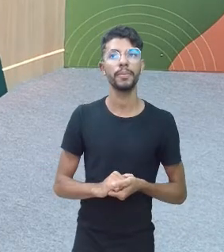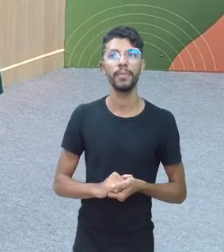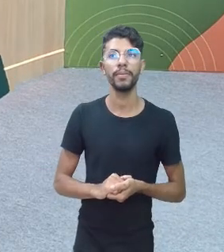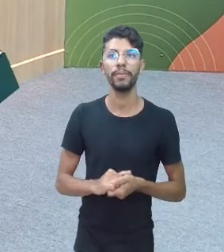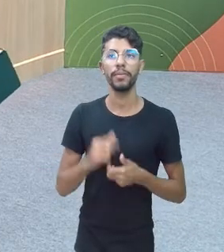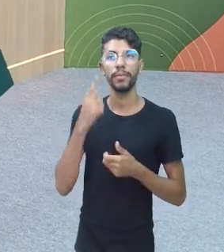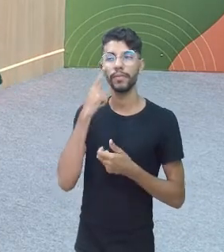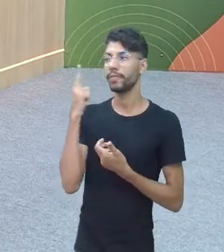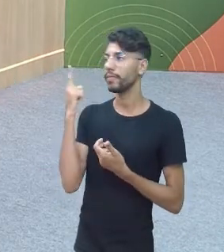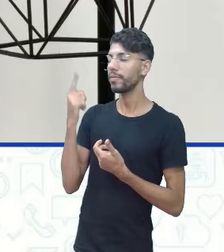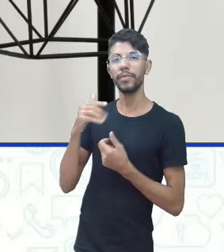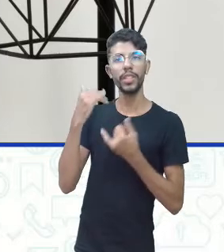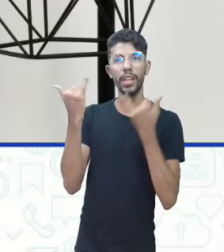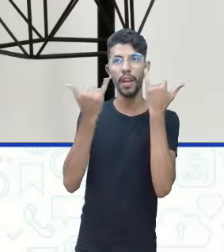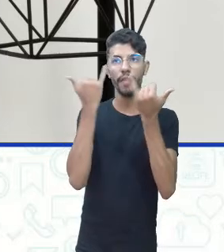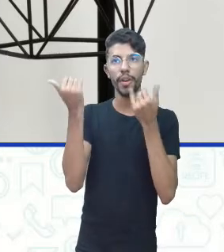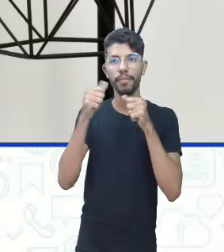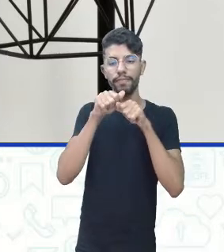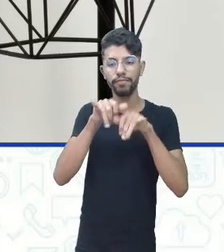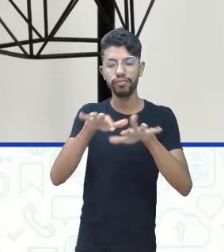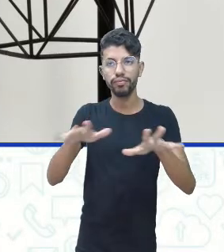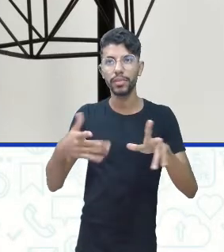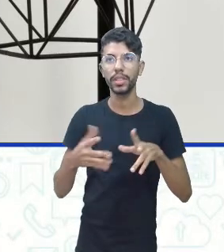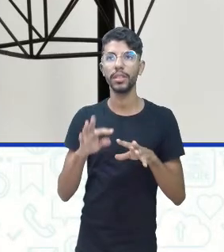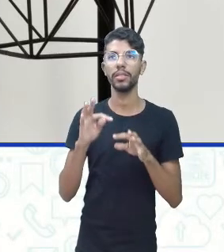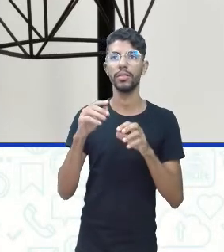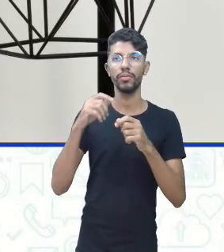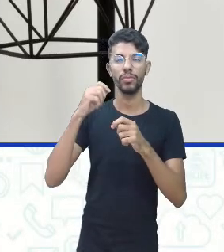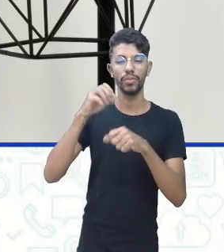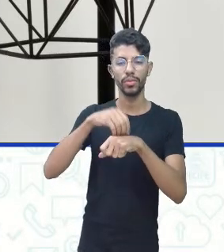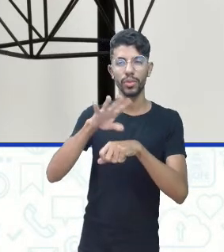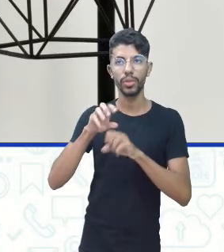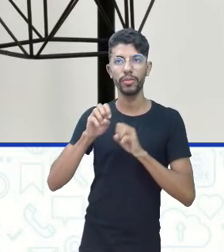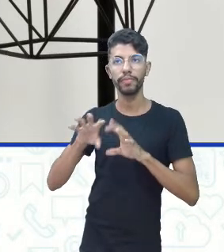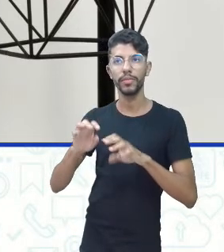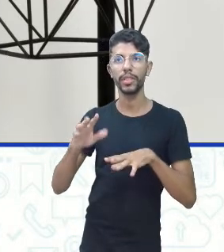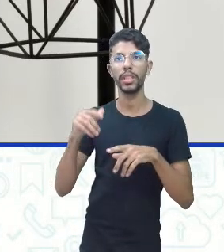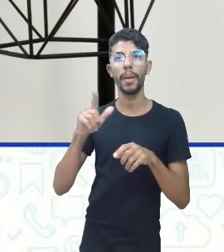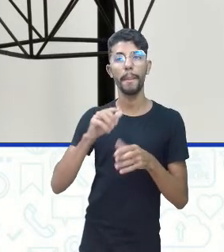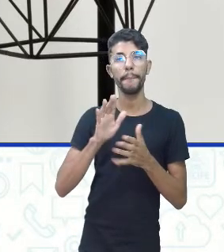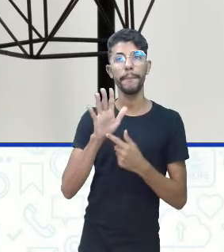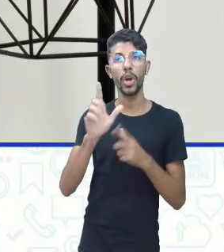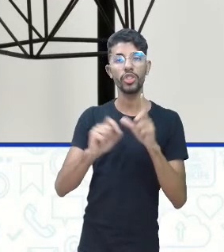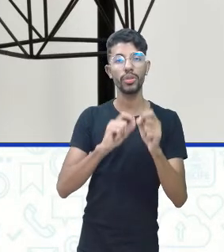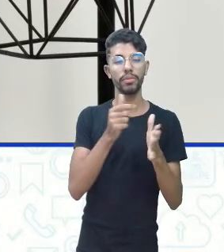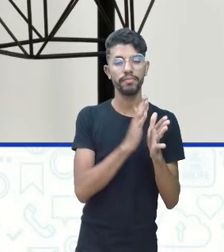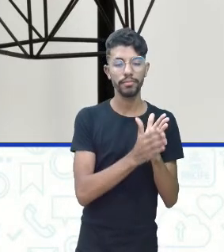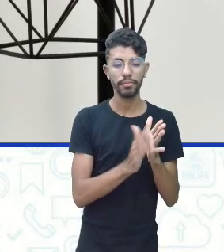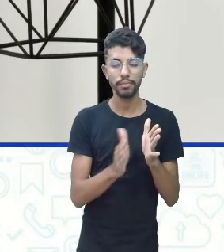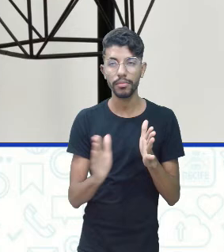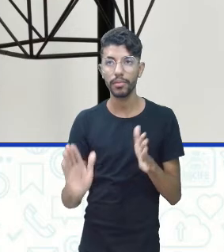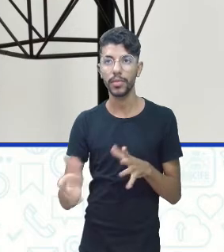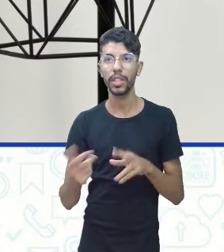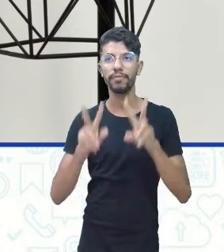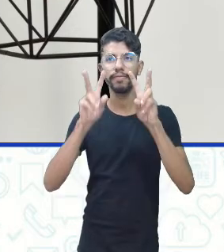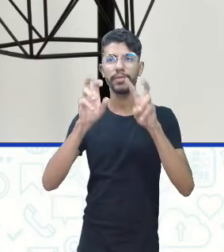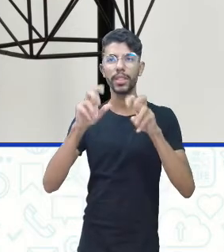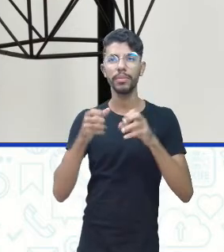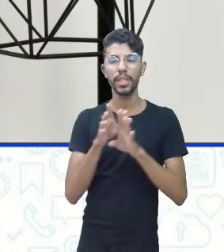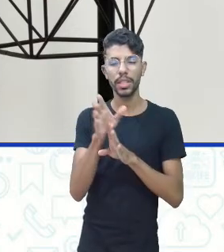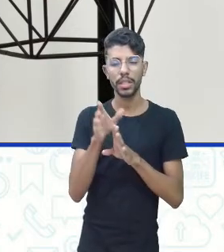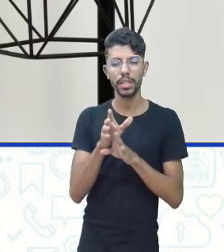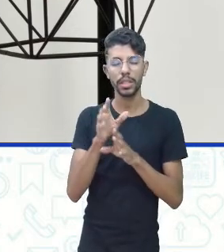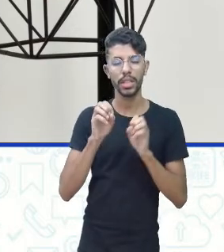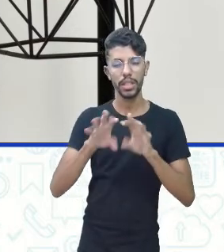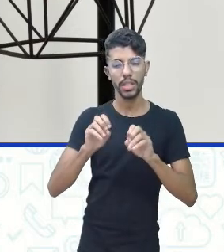As informações transmitidas nos tutoriais, por norma, apresentam um passo a passo sobre um determinado tema, ensinando as funções básicas e